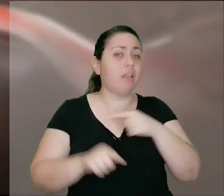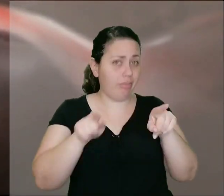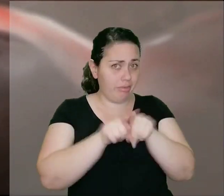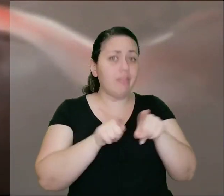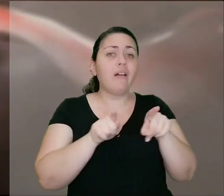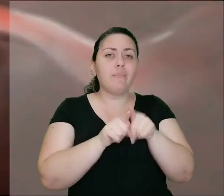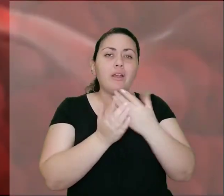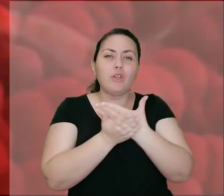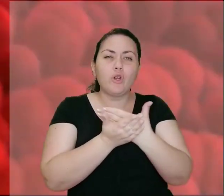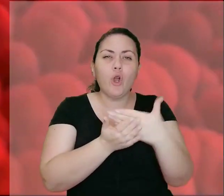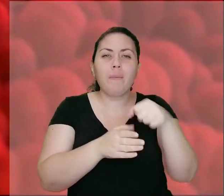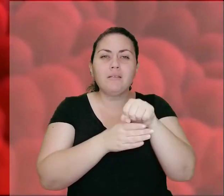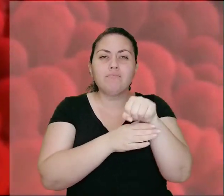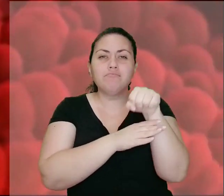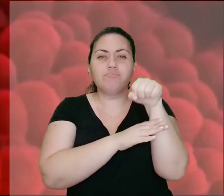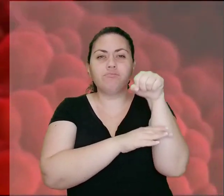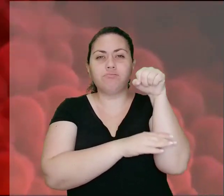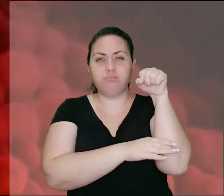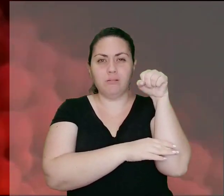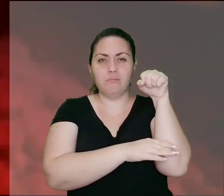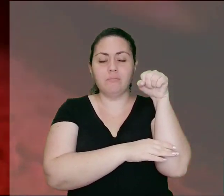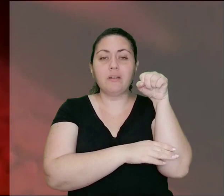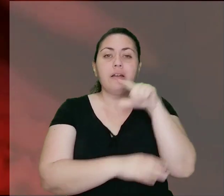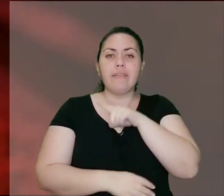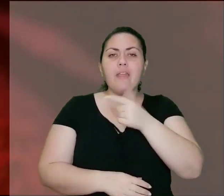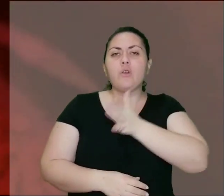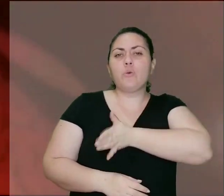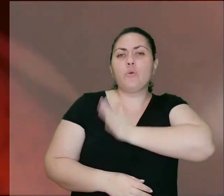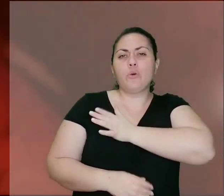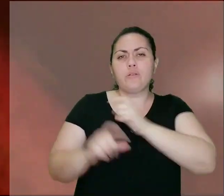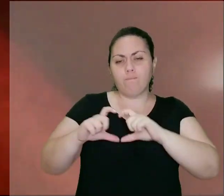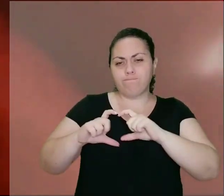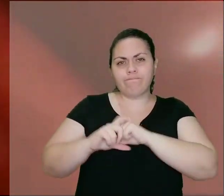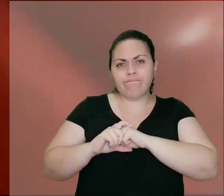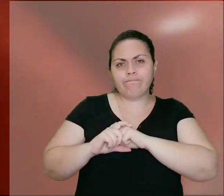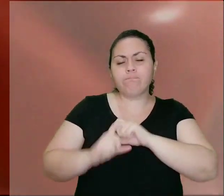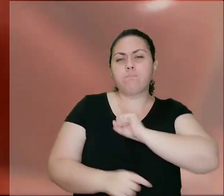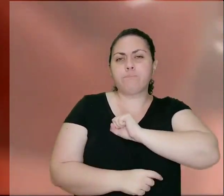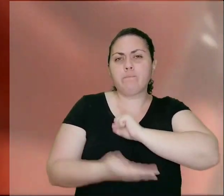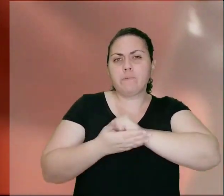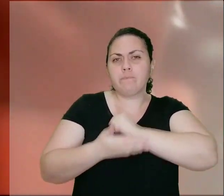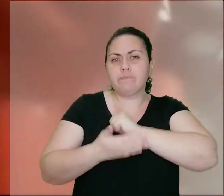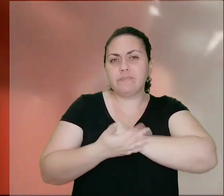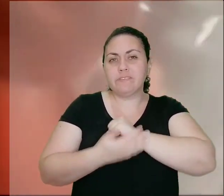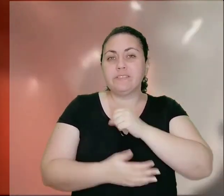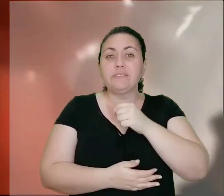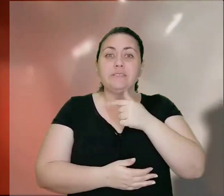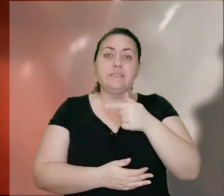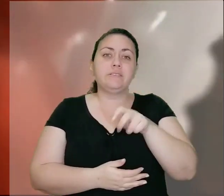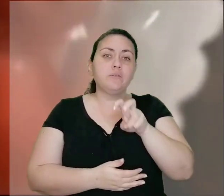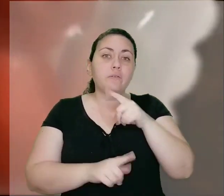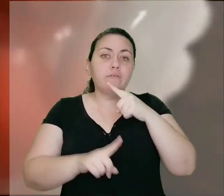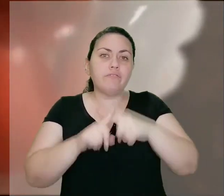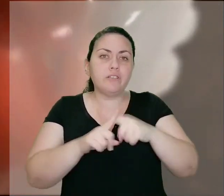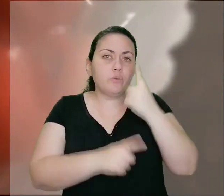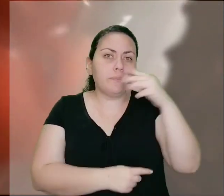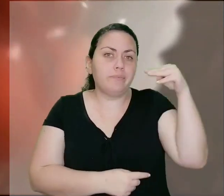também. Já há um pequeno coração, batendo cerca de 65 vezes por minuto.